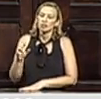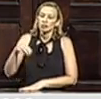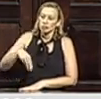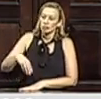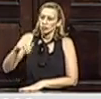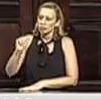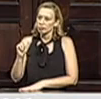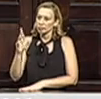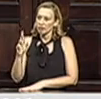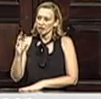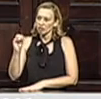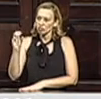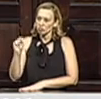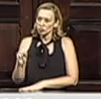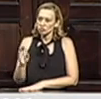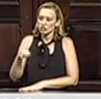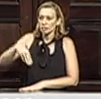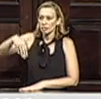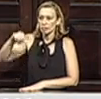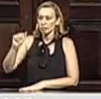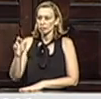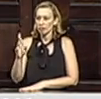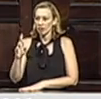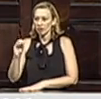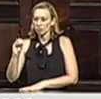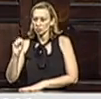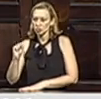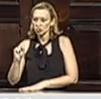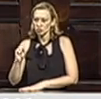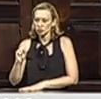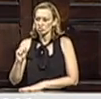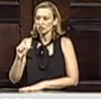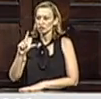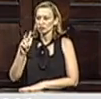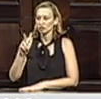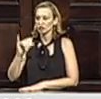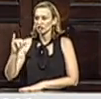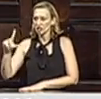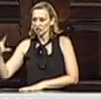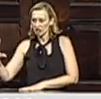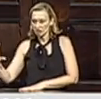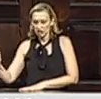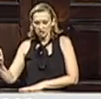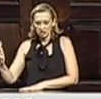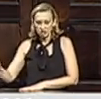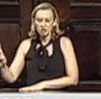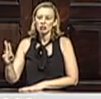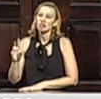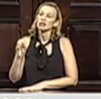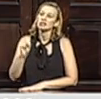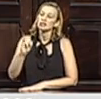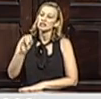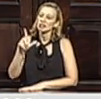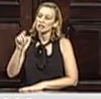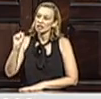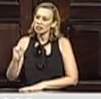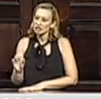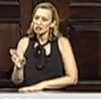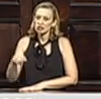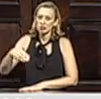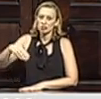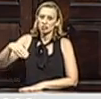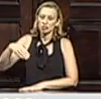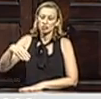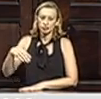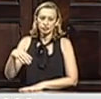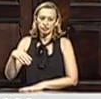Abraão, Marcos Miller, Marcos Vinícius, Pedro Augusto, Rafael Pisciani, Renato Cozzolino, Rosenberg Reis, Silas Bento, Anderson Nogueira, Zé Luiz